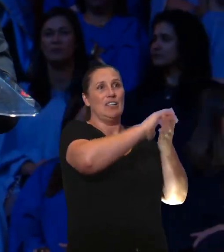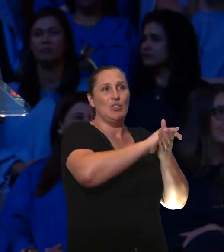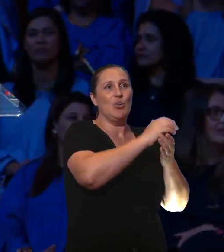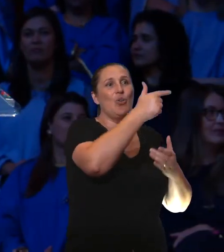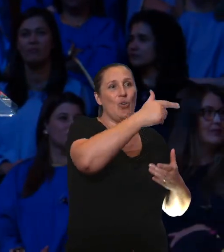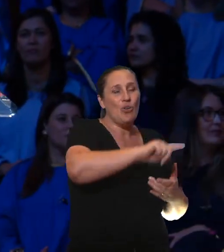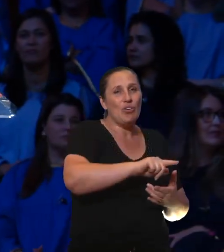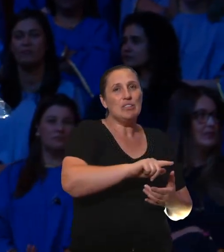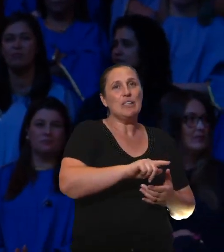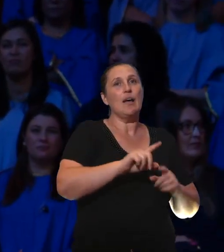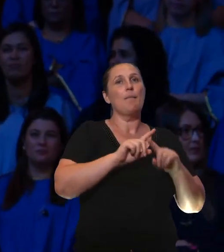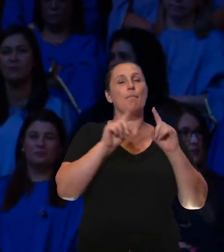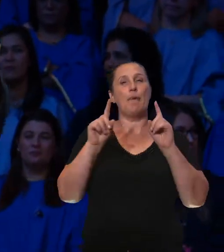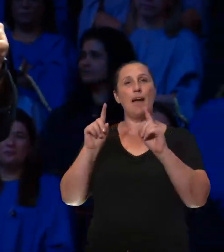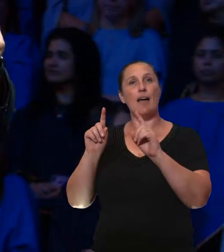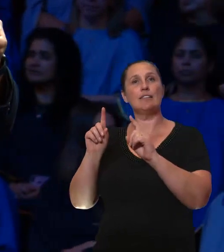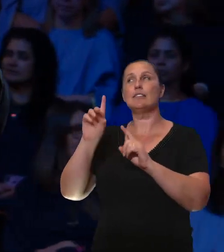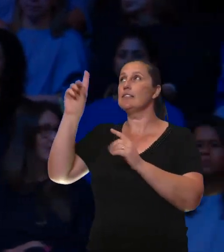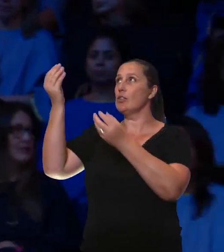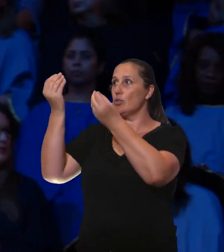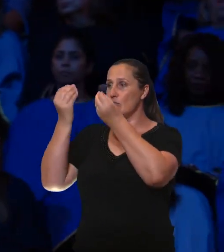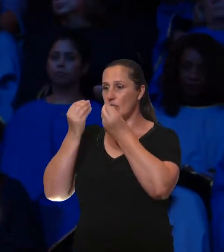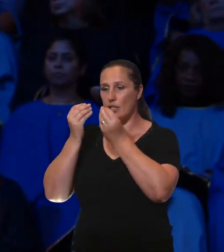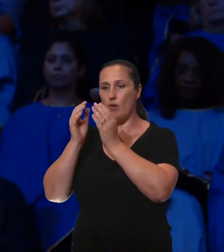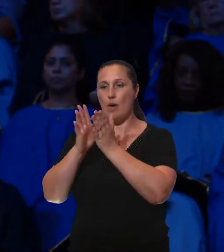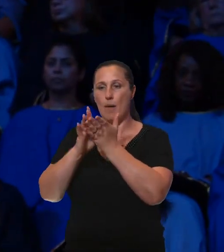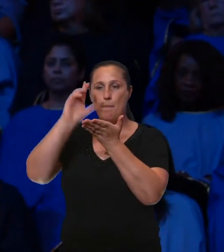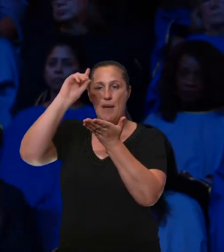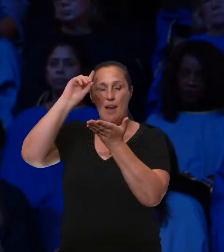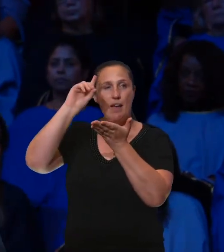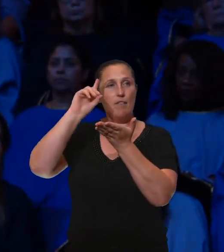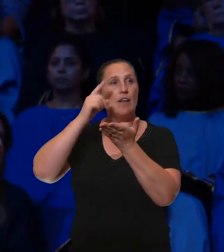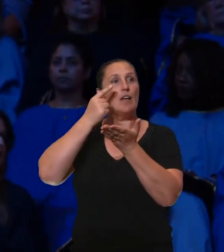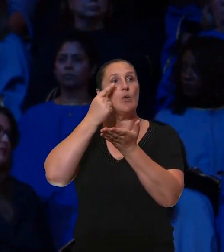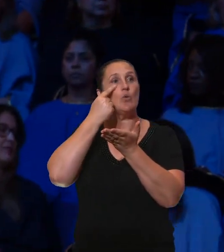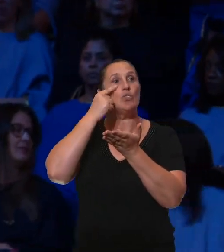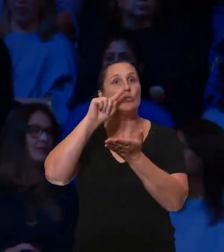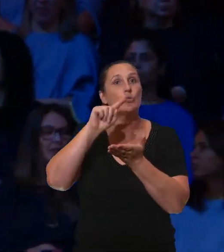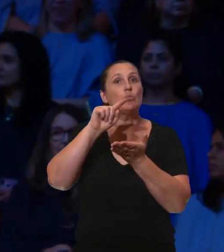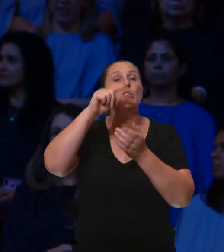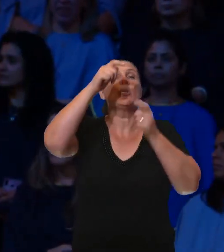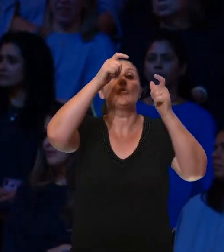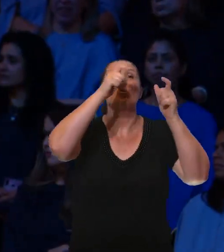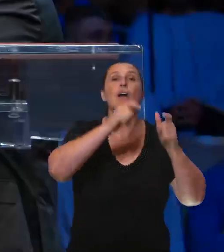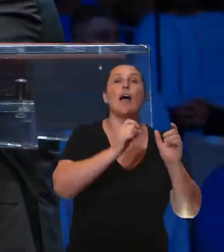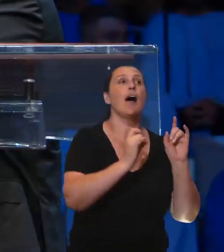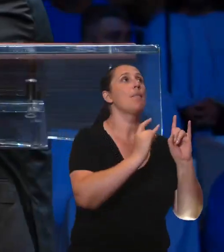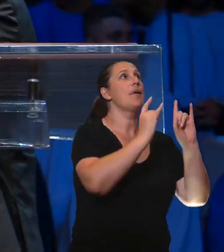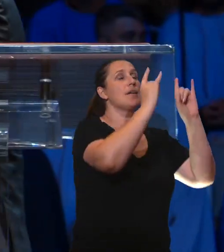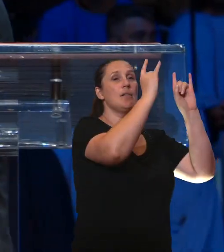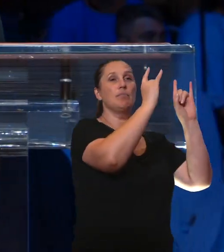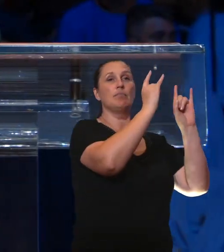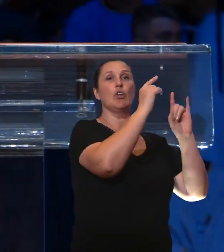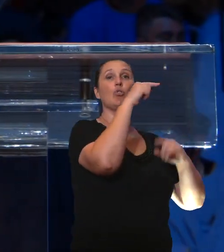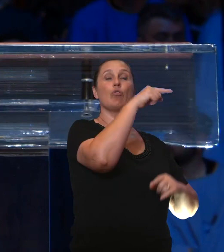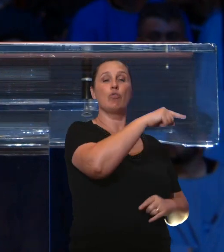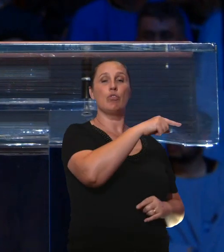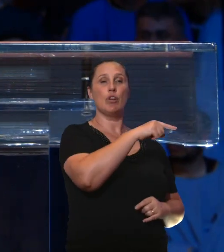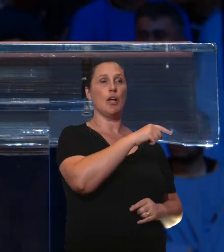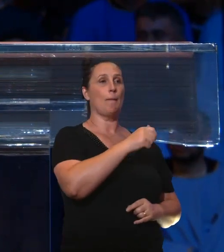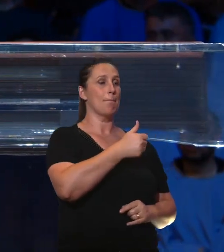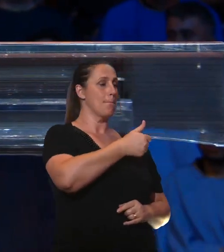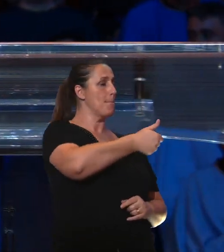uma palavra na Bíblia. Irmãos, eu descobri onde era esse apartamento. Eu fui lá no apartamento, Michel,